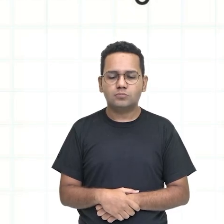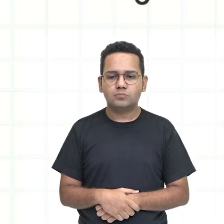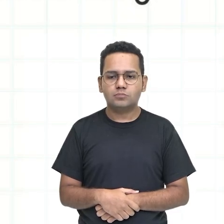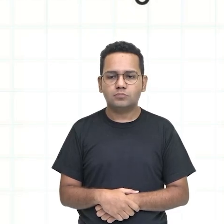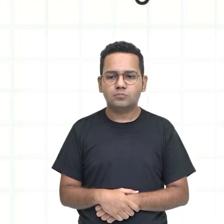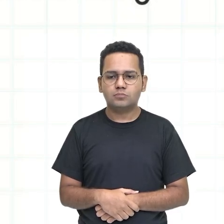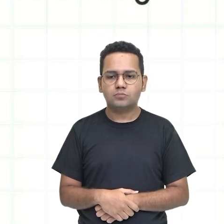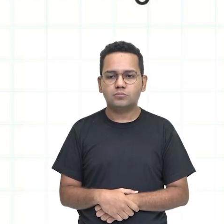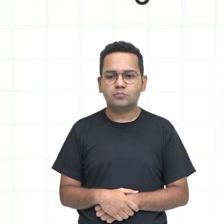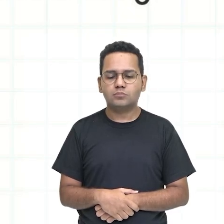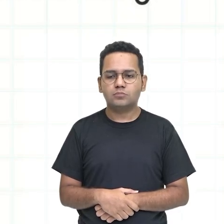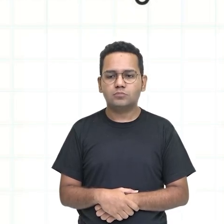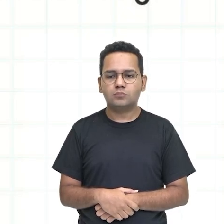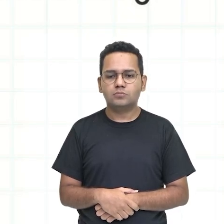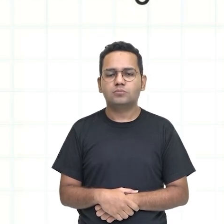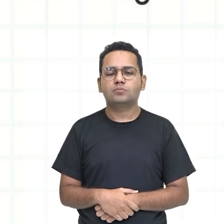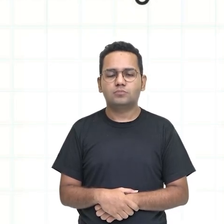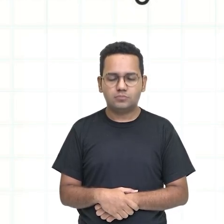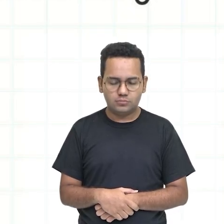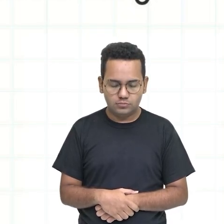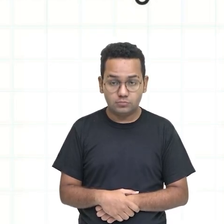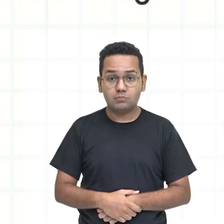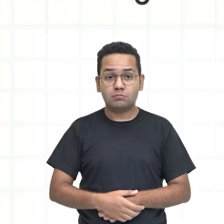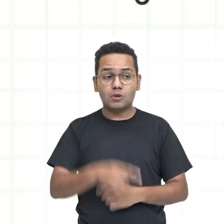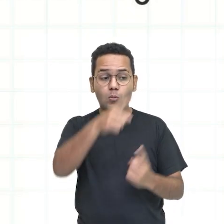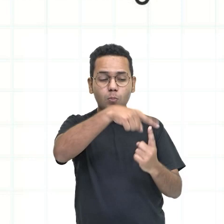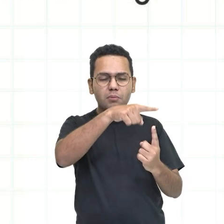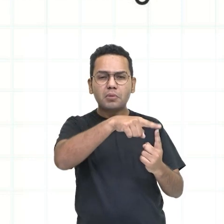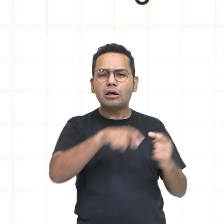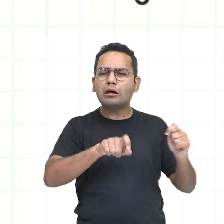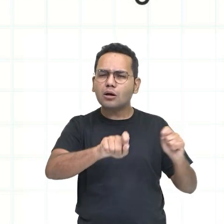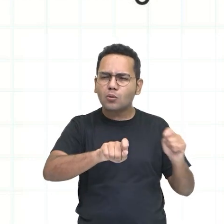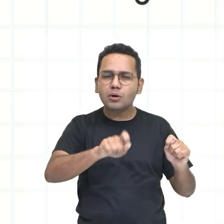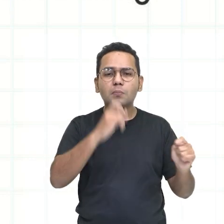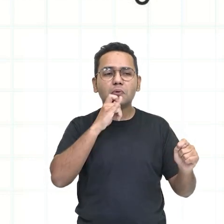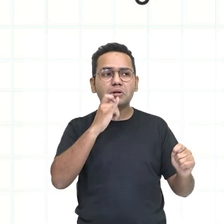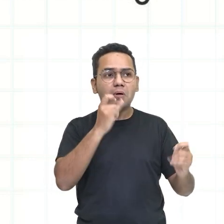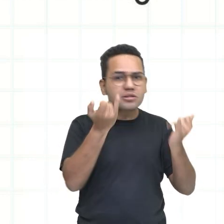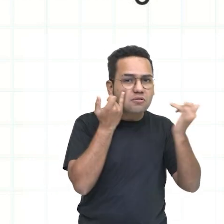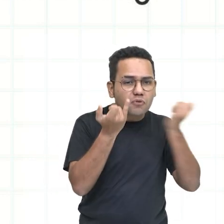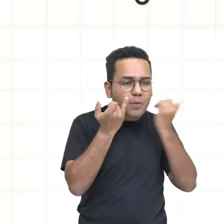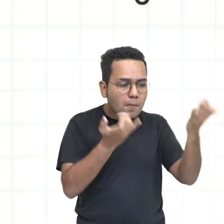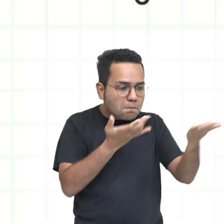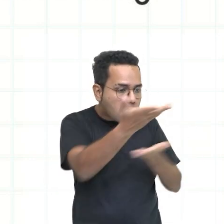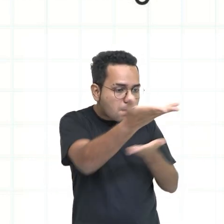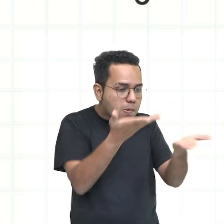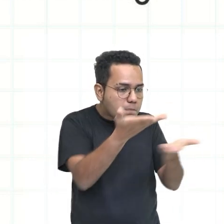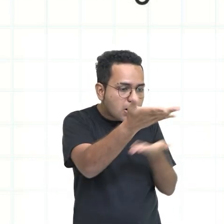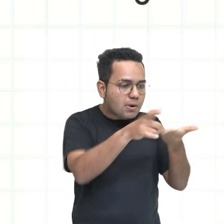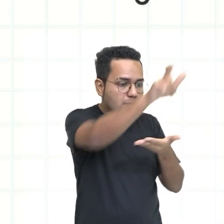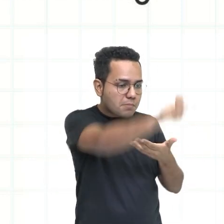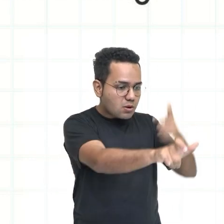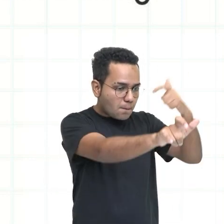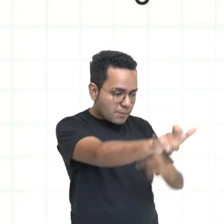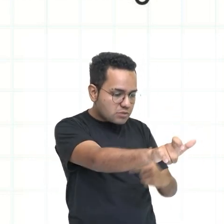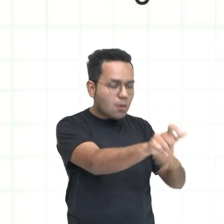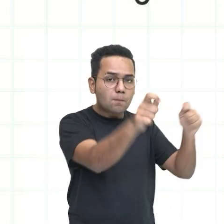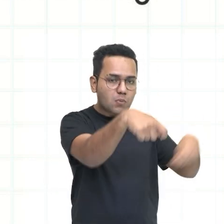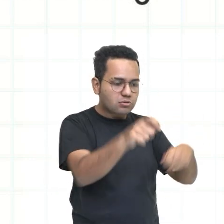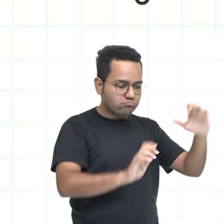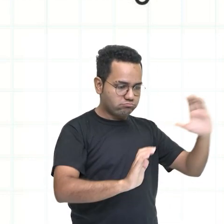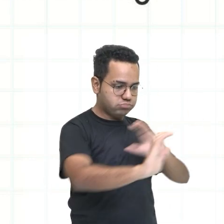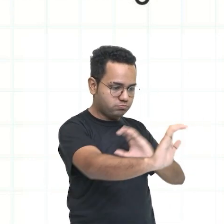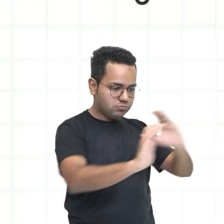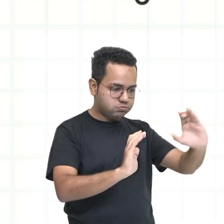compartilhamento de informação entre dois indivíduos usando palavras. Então, exatamente, né, o que nós já havíamos falado.